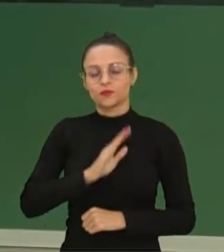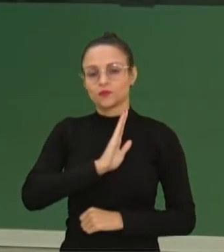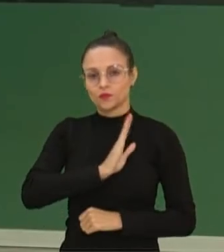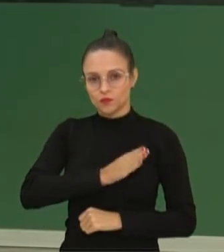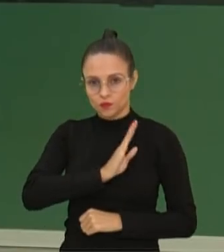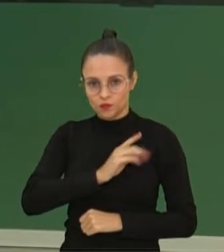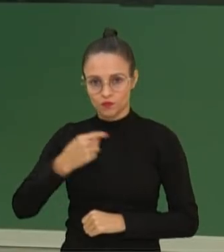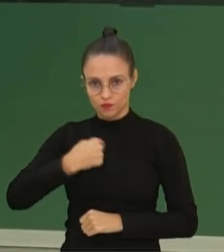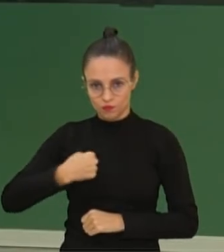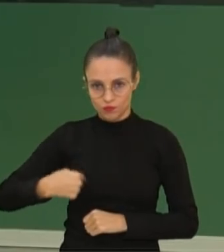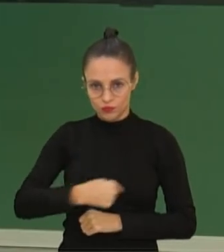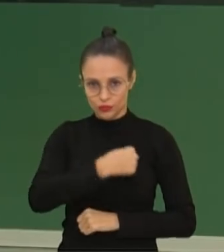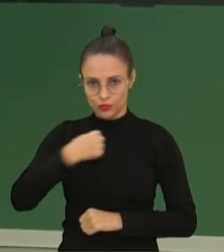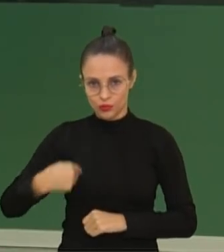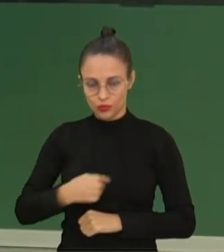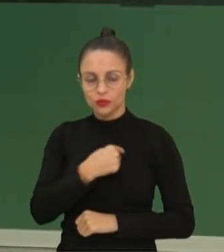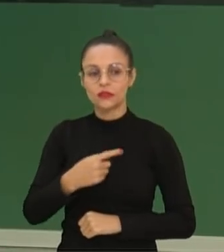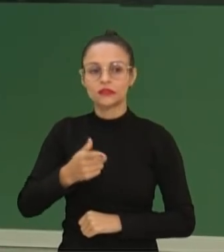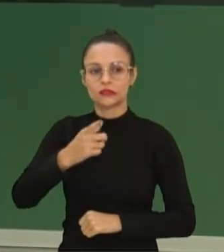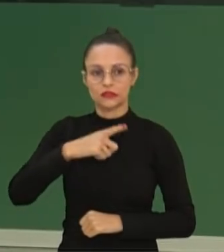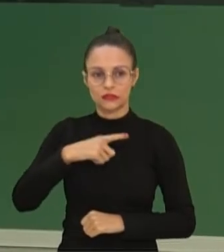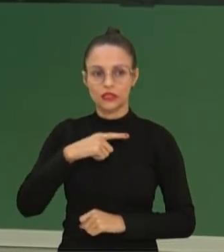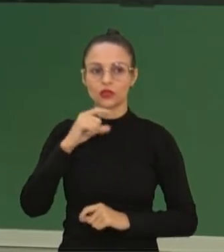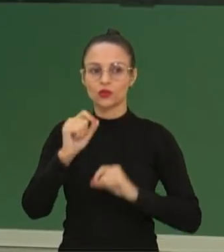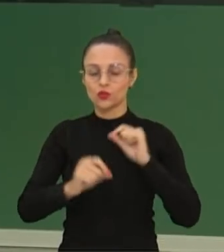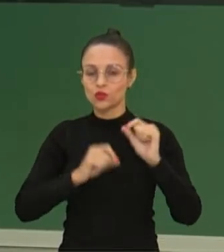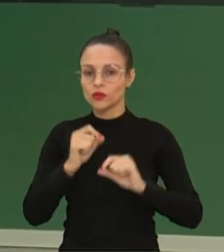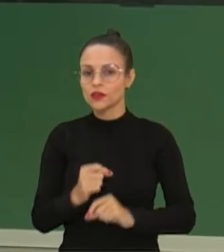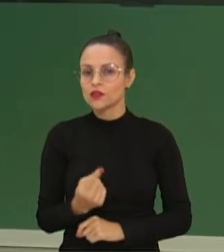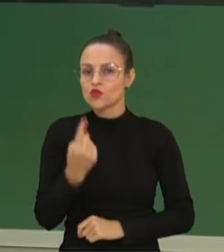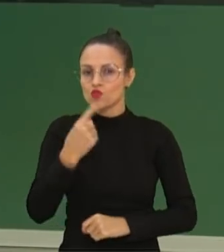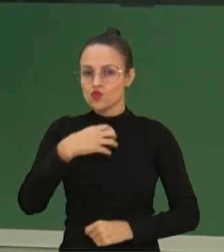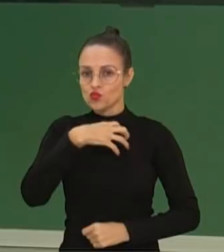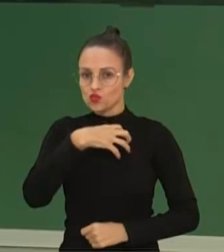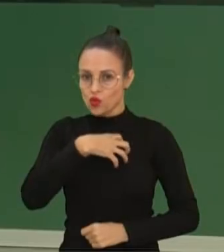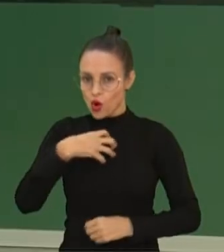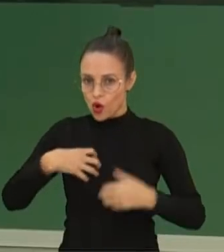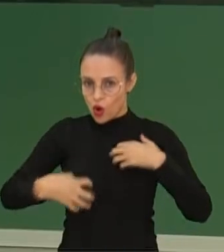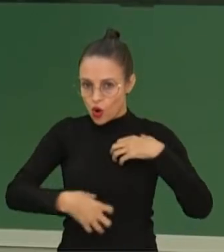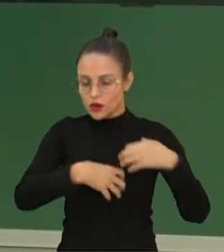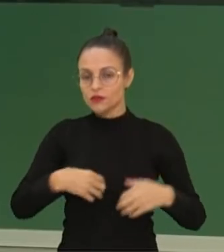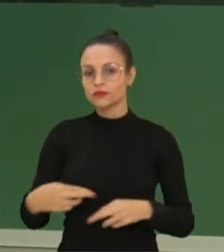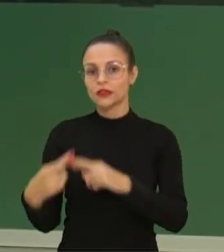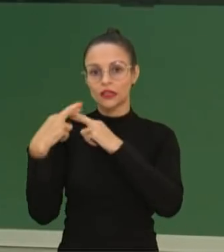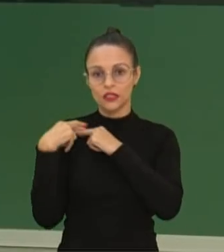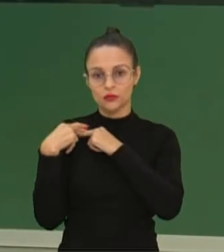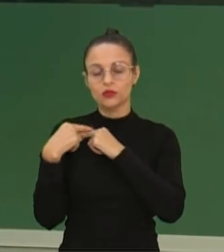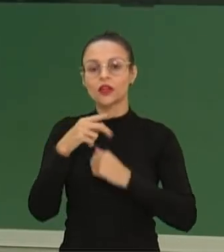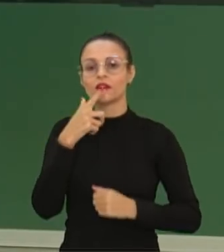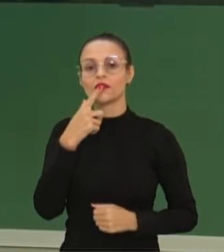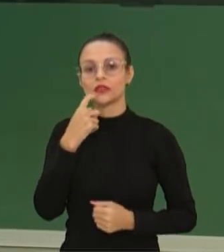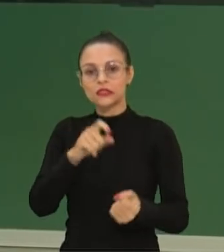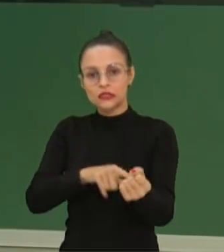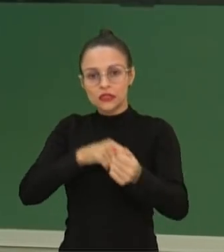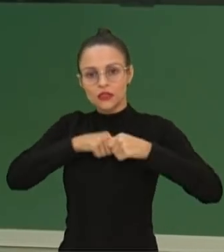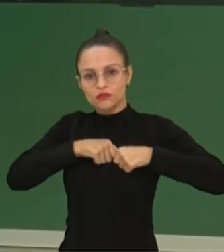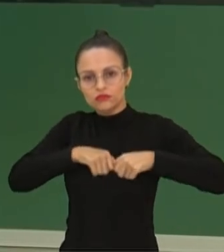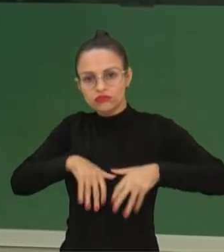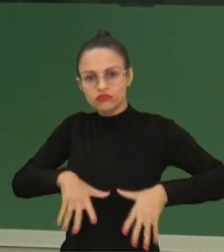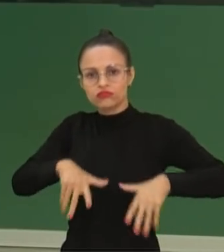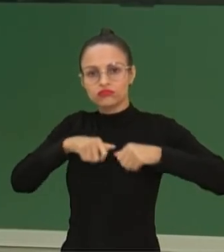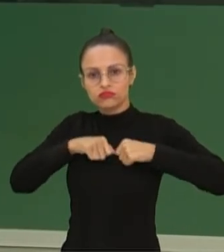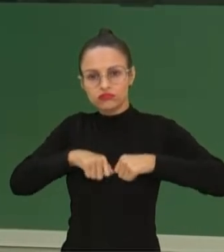sistema cardiovascular é constituído pelo órgão responsável em bombear o sangue para todas as partes do